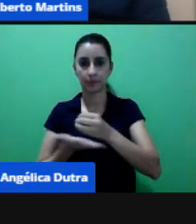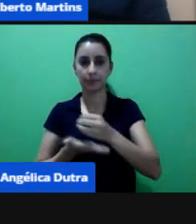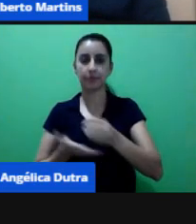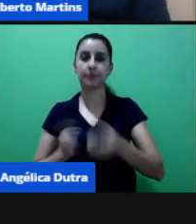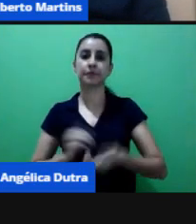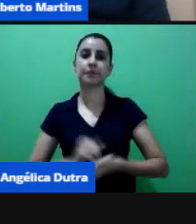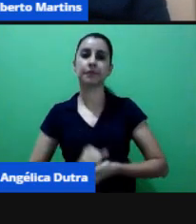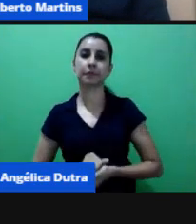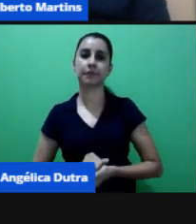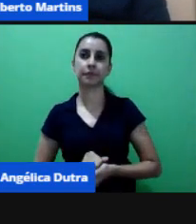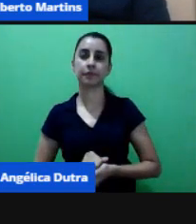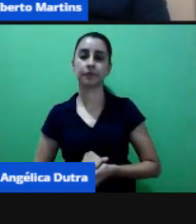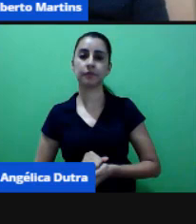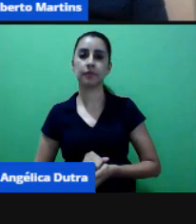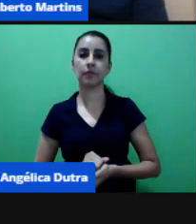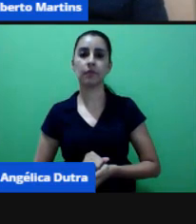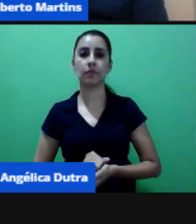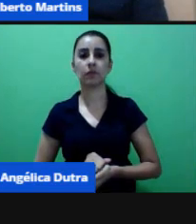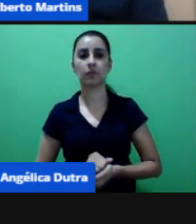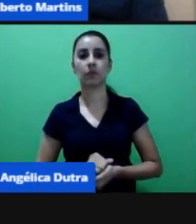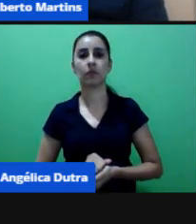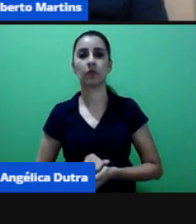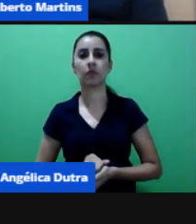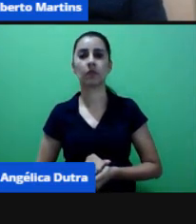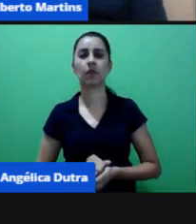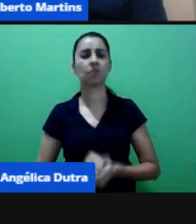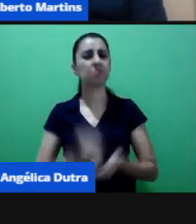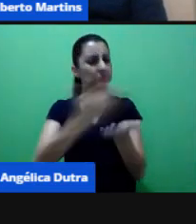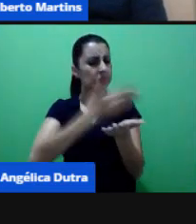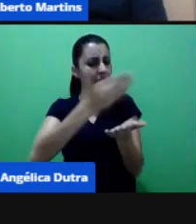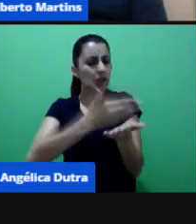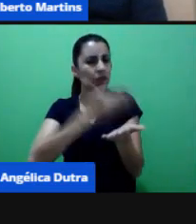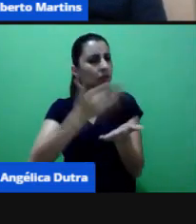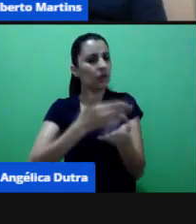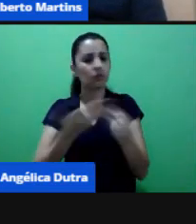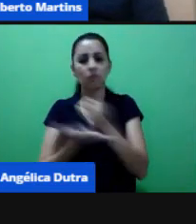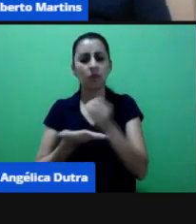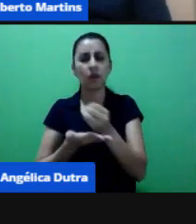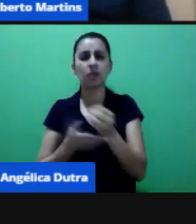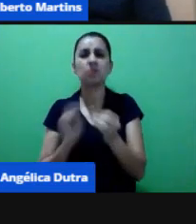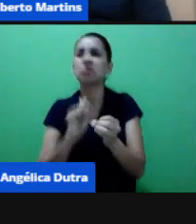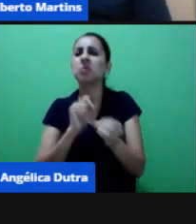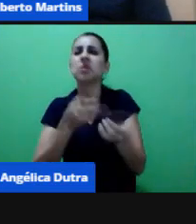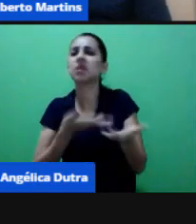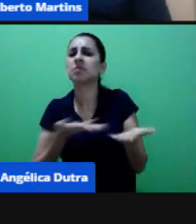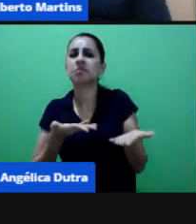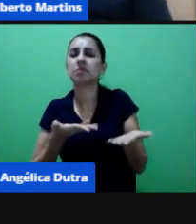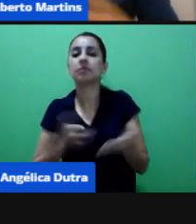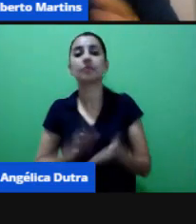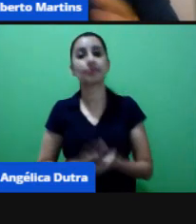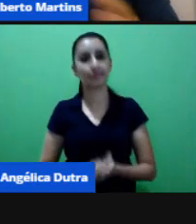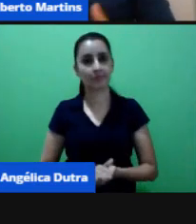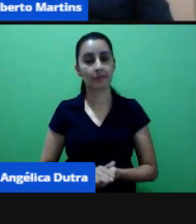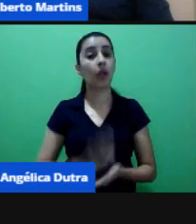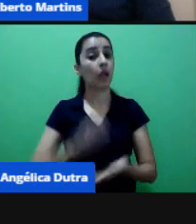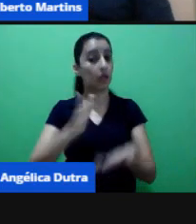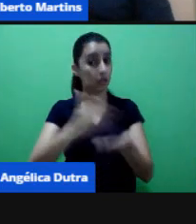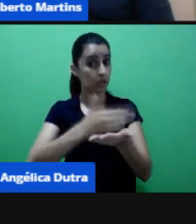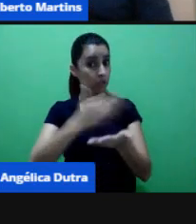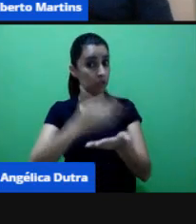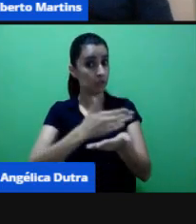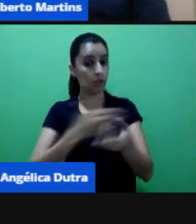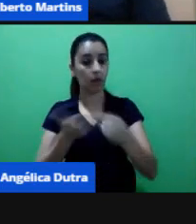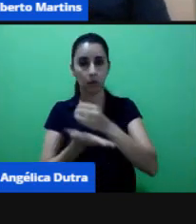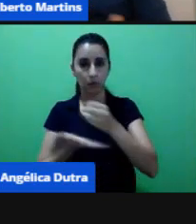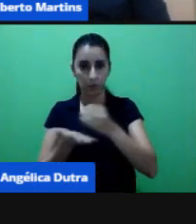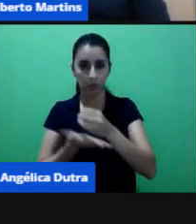O que é esse caderno base? Bom, o caderno base, muitos têm dúvidas